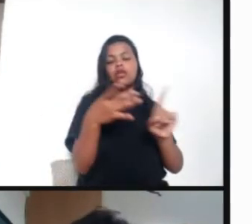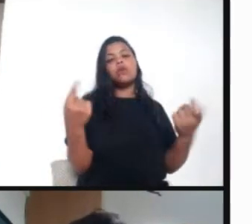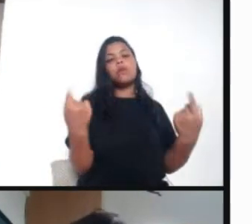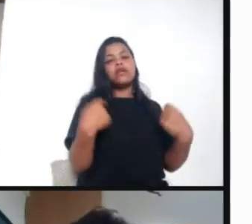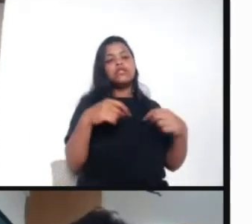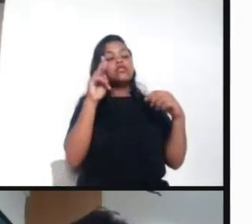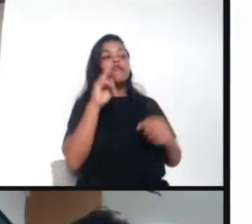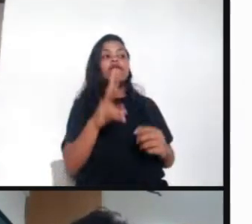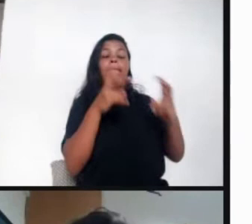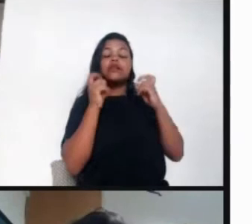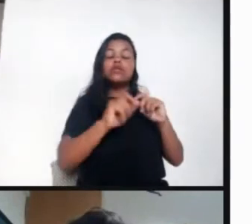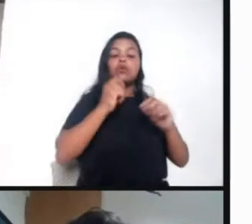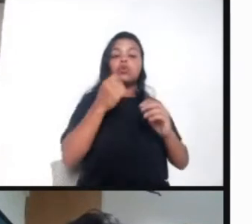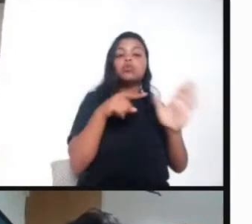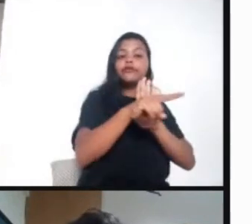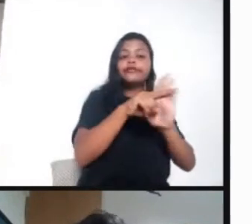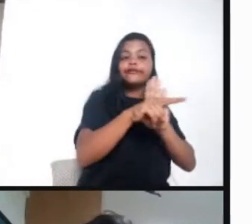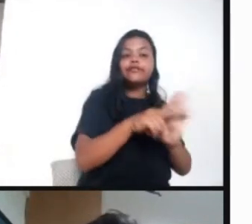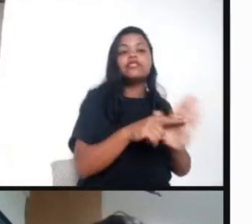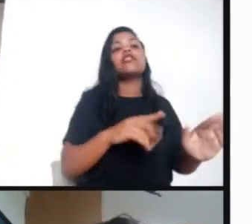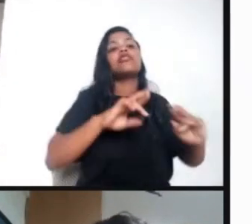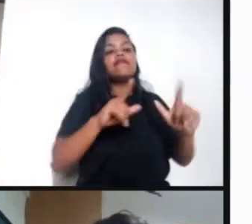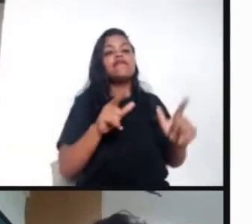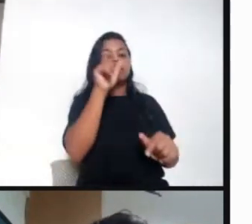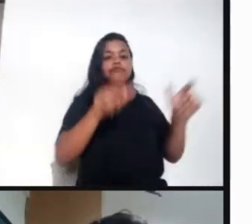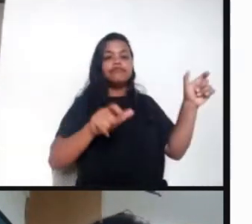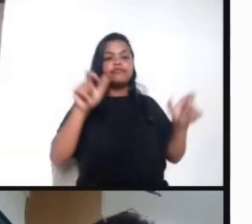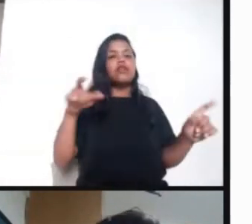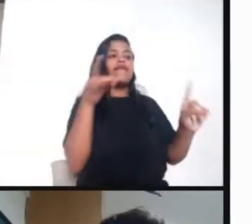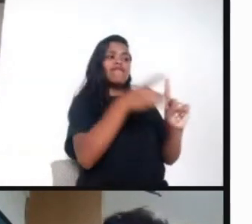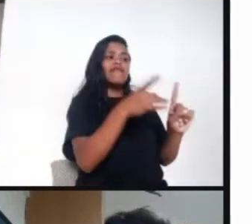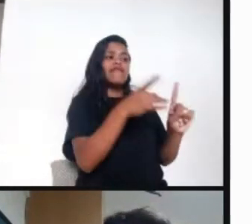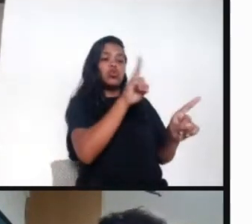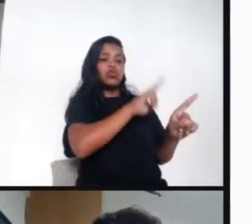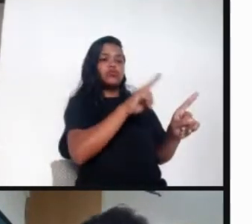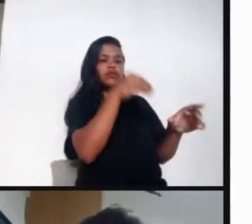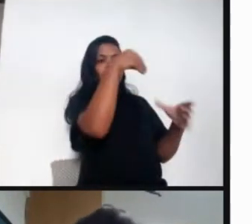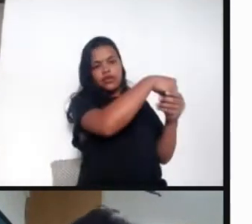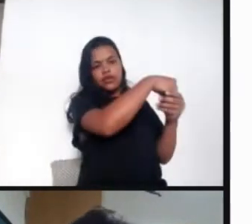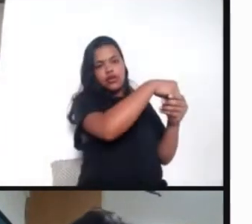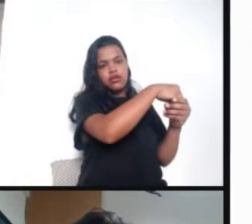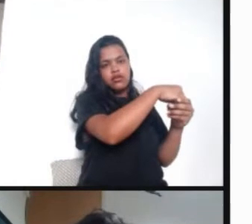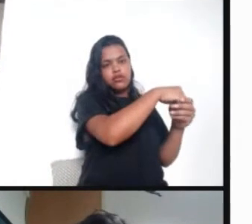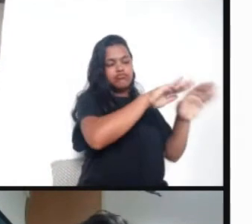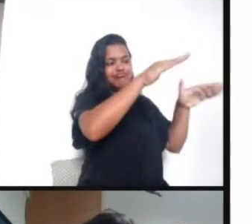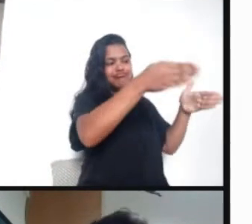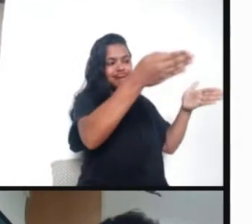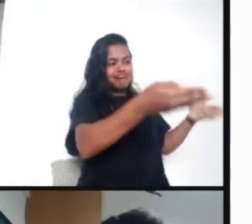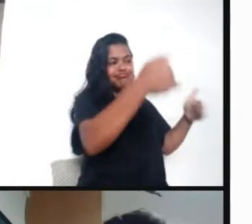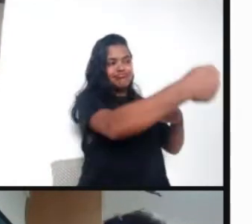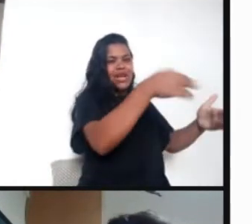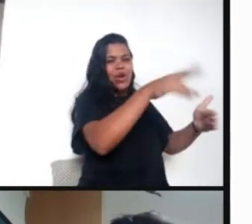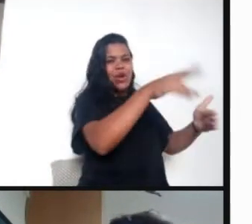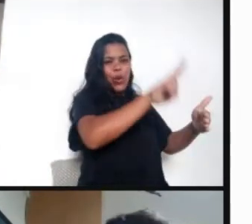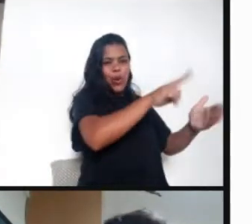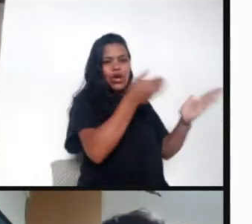bom, mas ainda in vitro. Então, traz algumas perspectivas não diferentes de outros estudos que foram realizados in vitro com